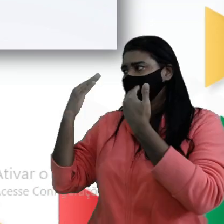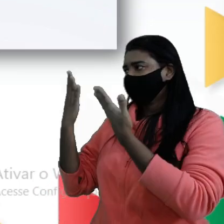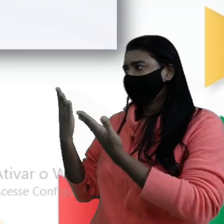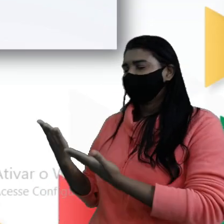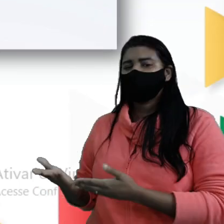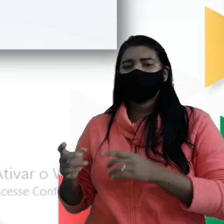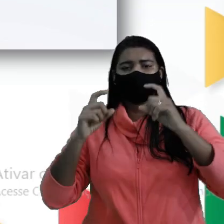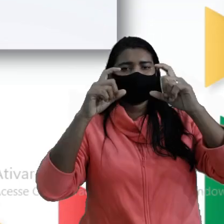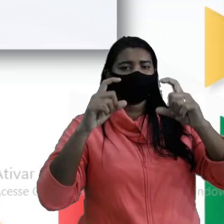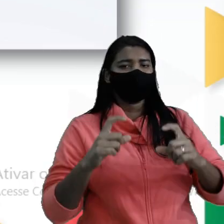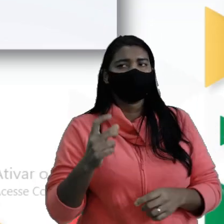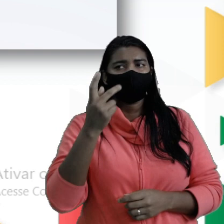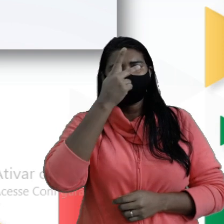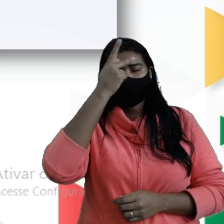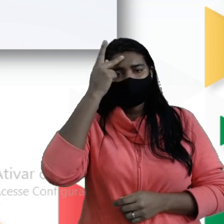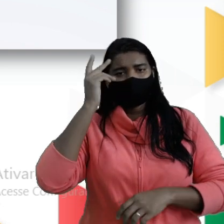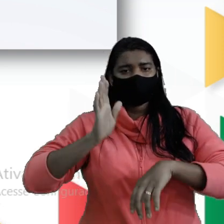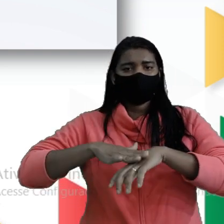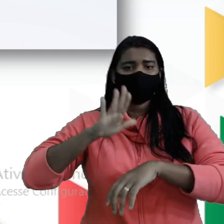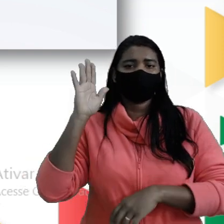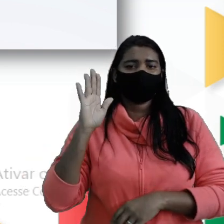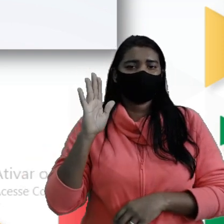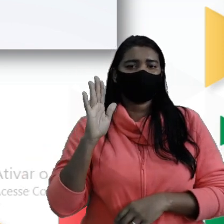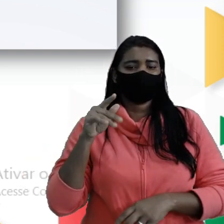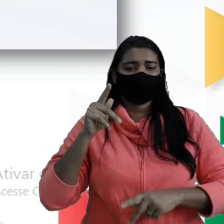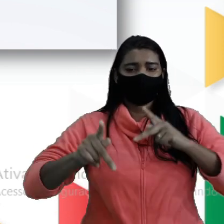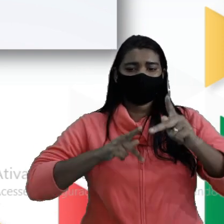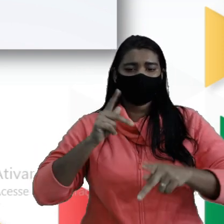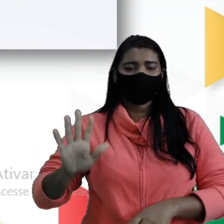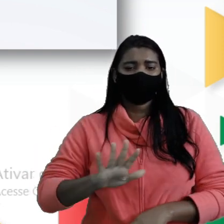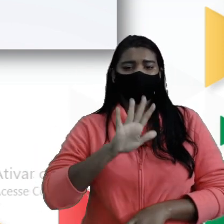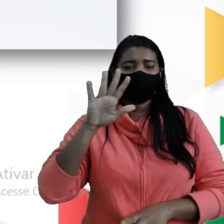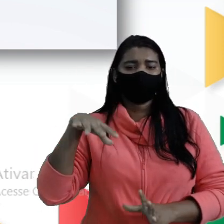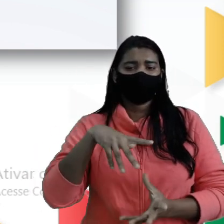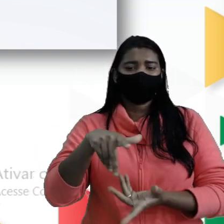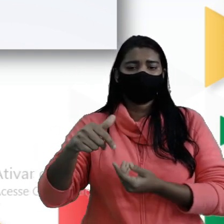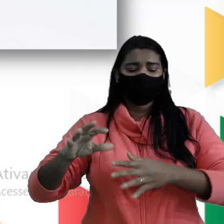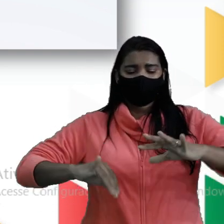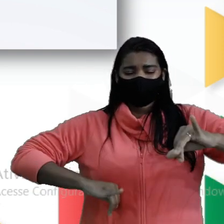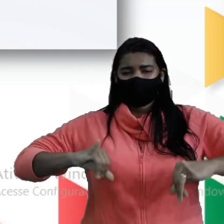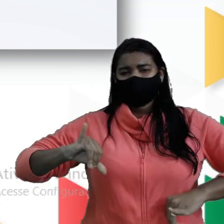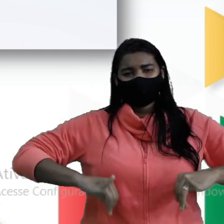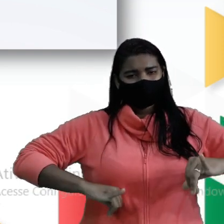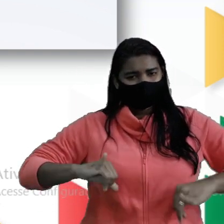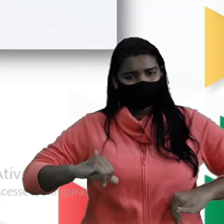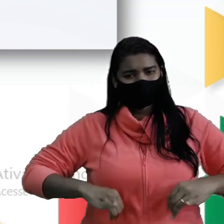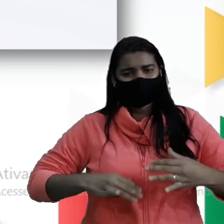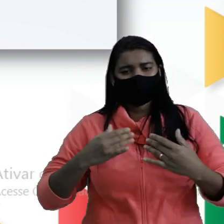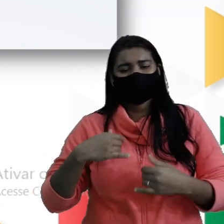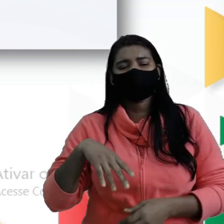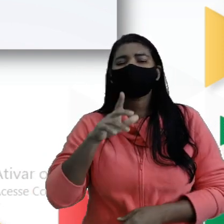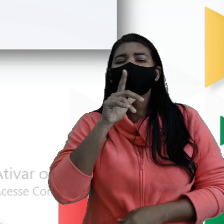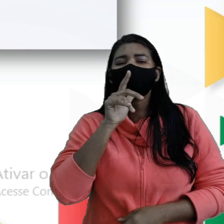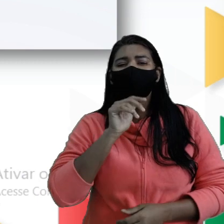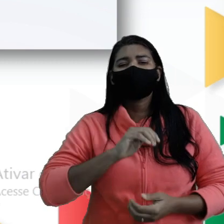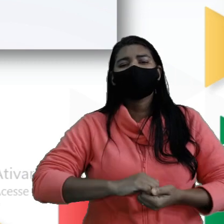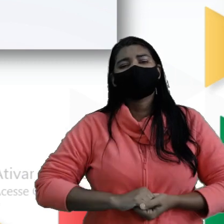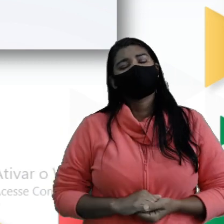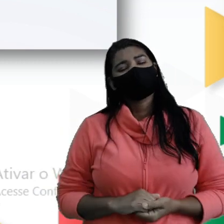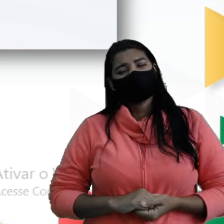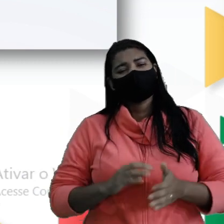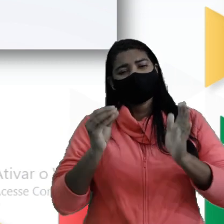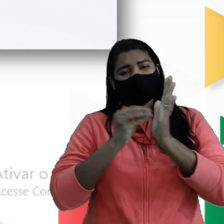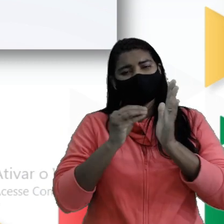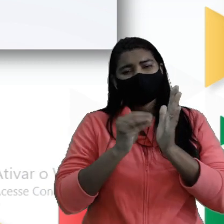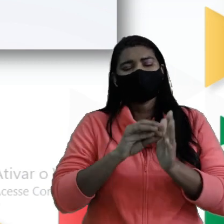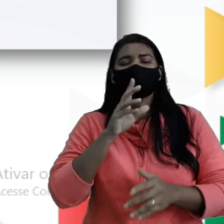travessão, mais da metade da população mundial sofrerão com a escassez de água. Nessa tela, você vê